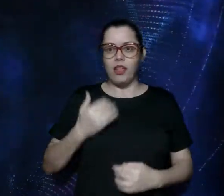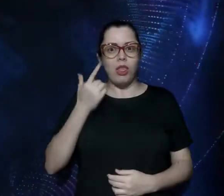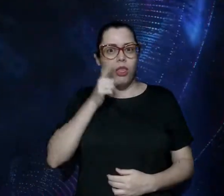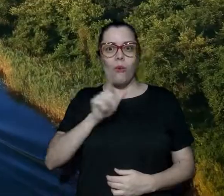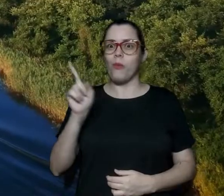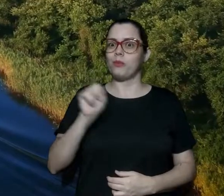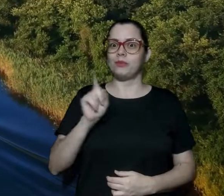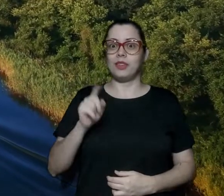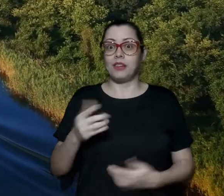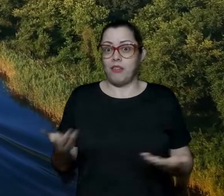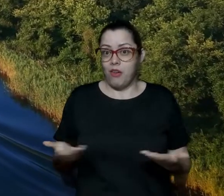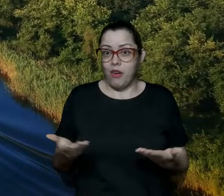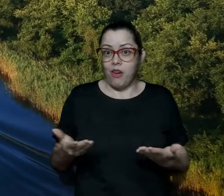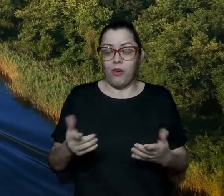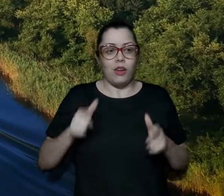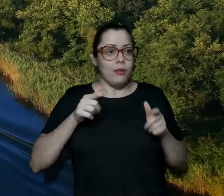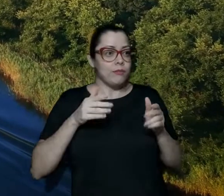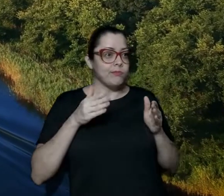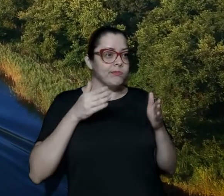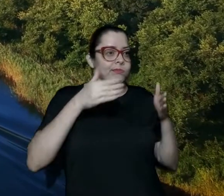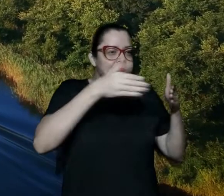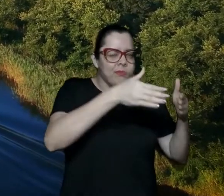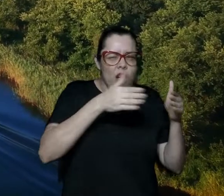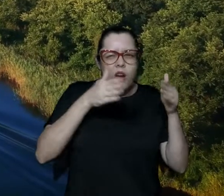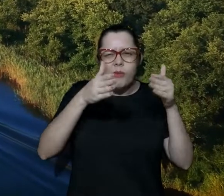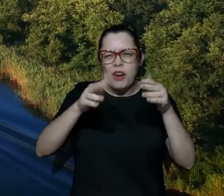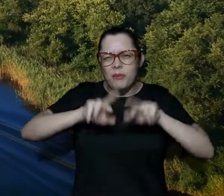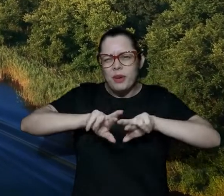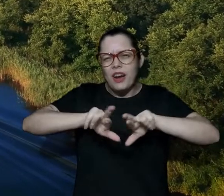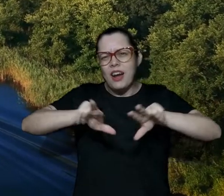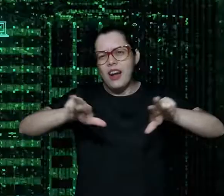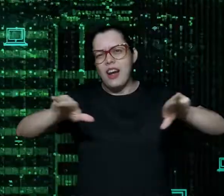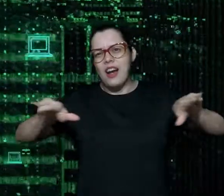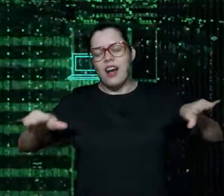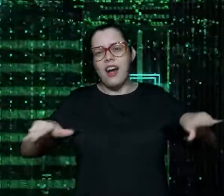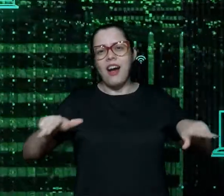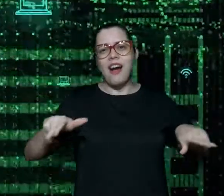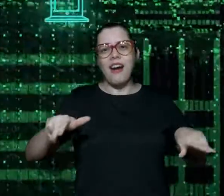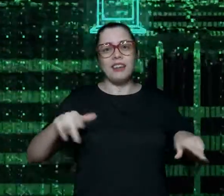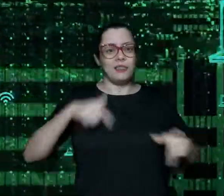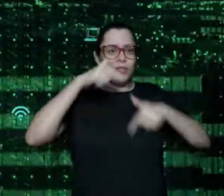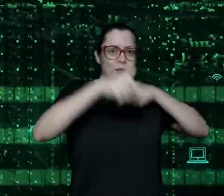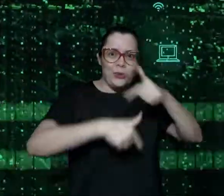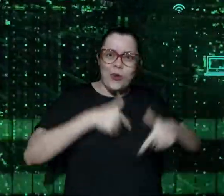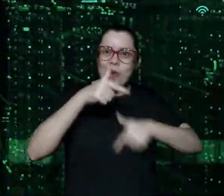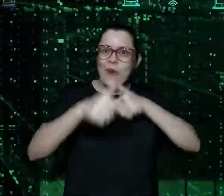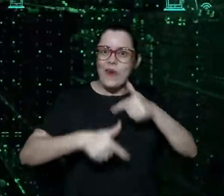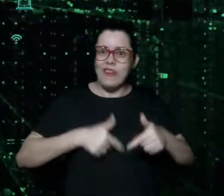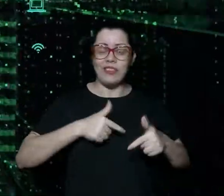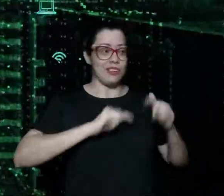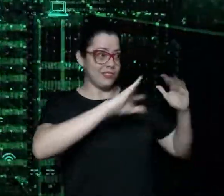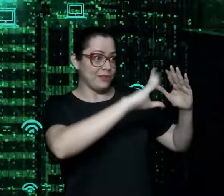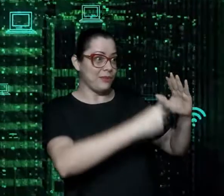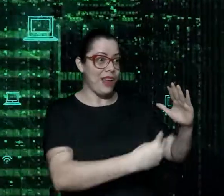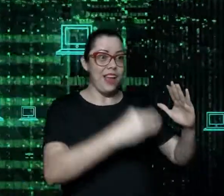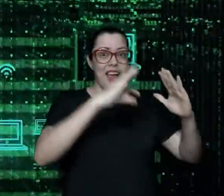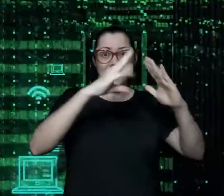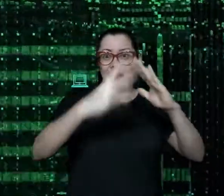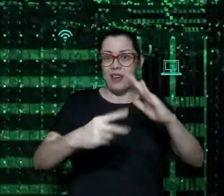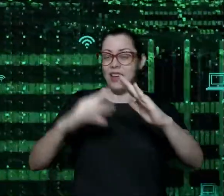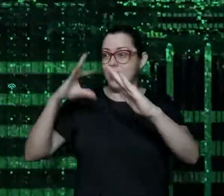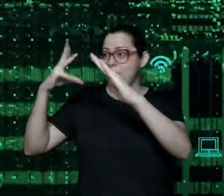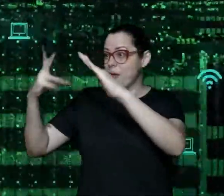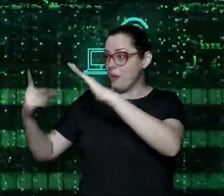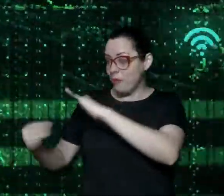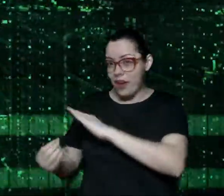materiais. Agora chegamos em lugares que nem imaginamos. Através do nosso trabalho, as casas espíritas estão